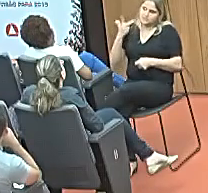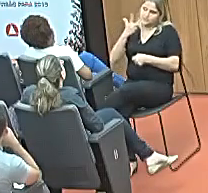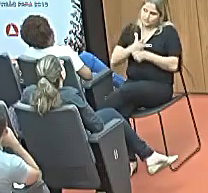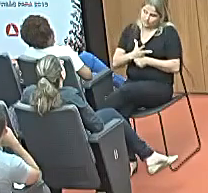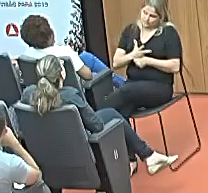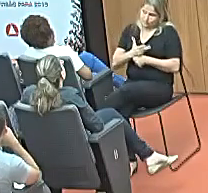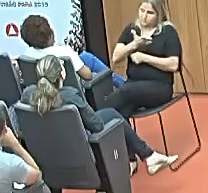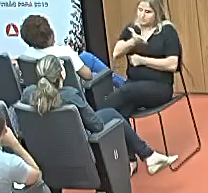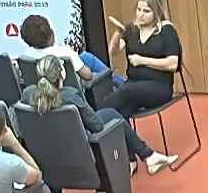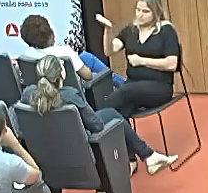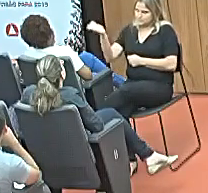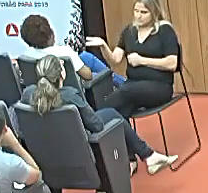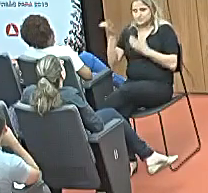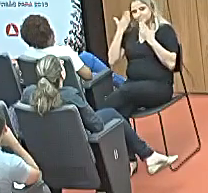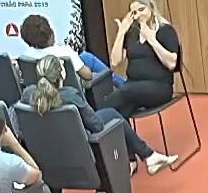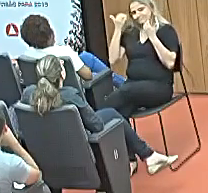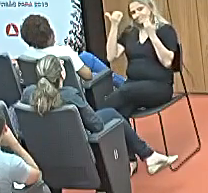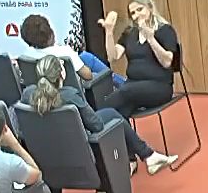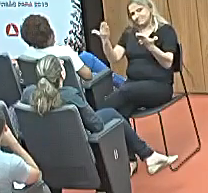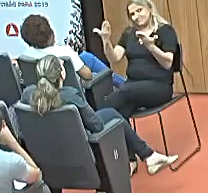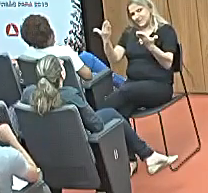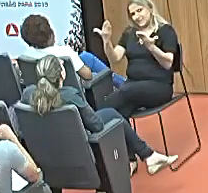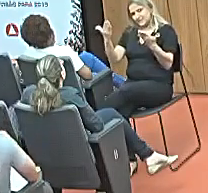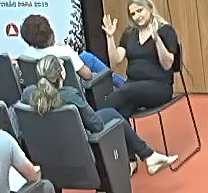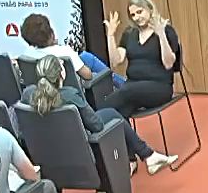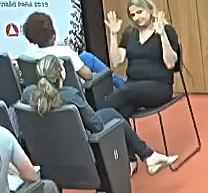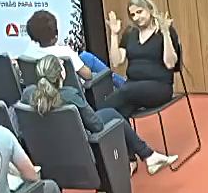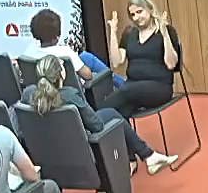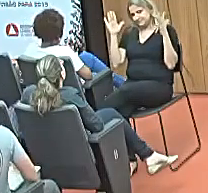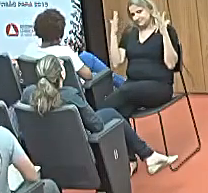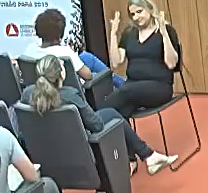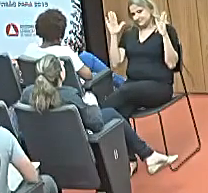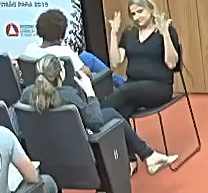de vocês muito obrigado a todos